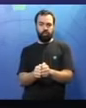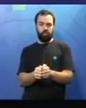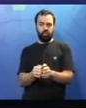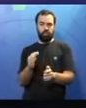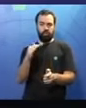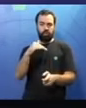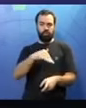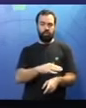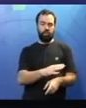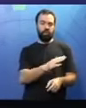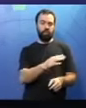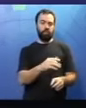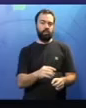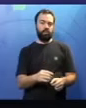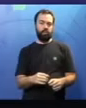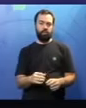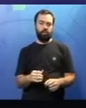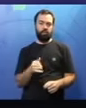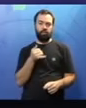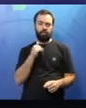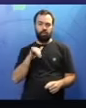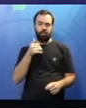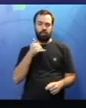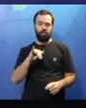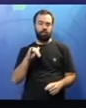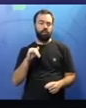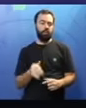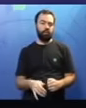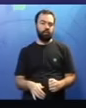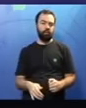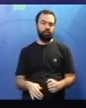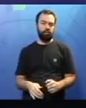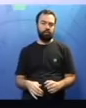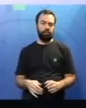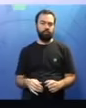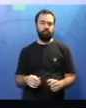Portanto, uma onda é energia em movimento.